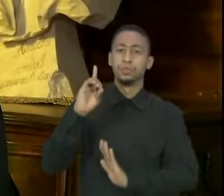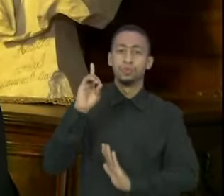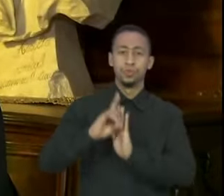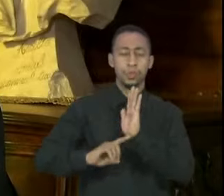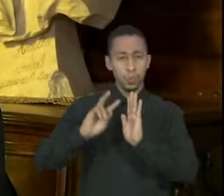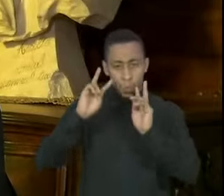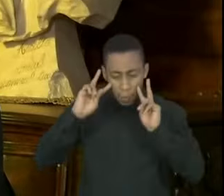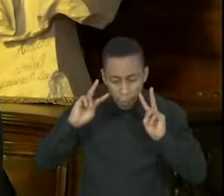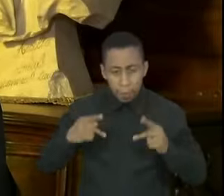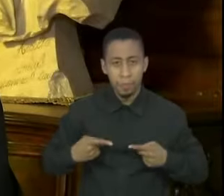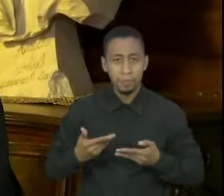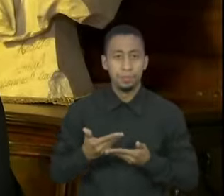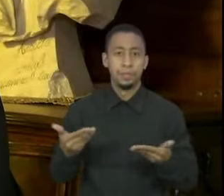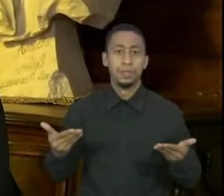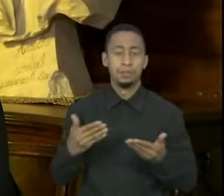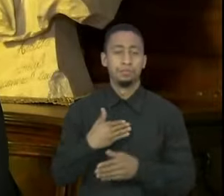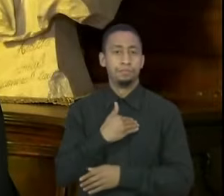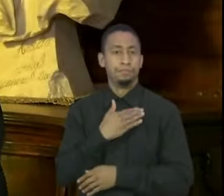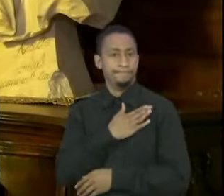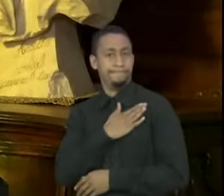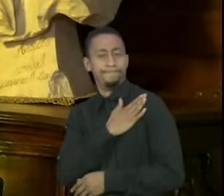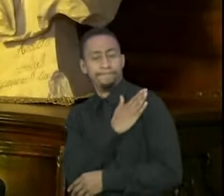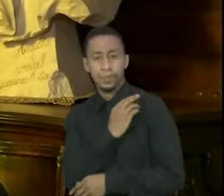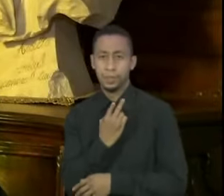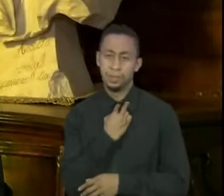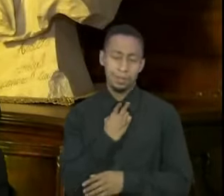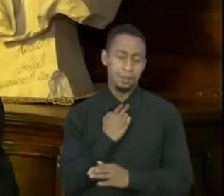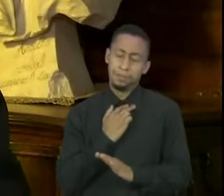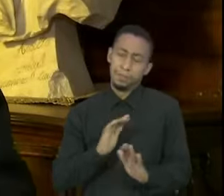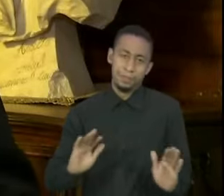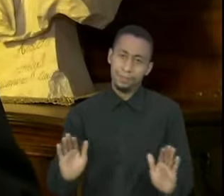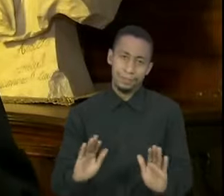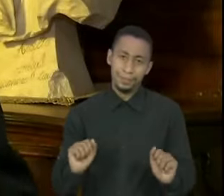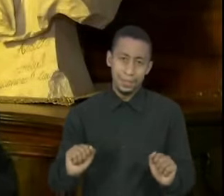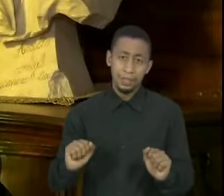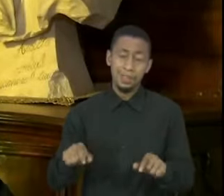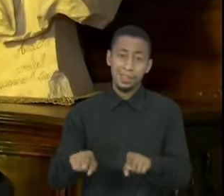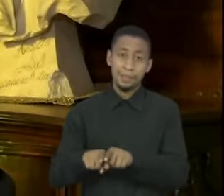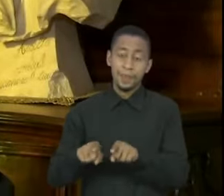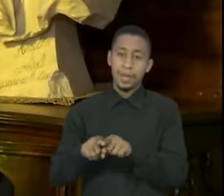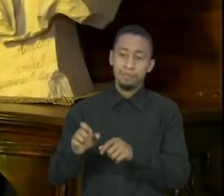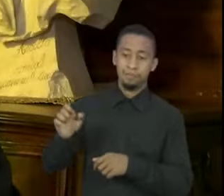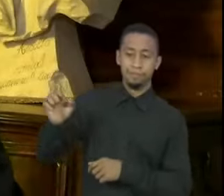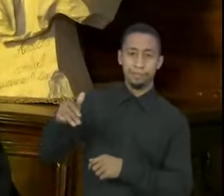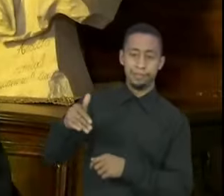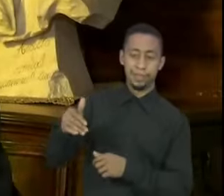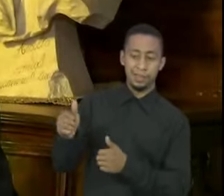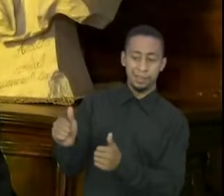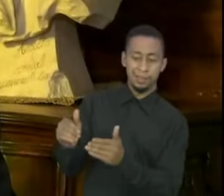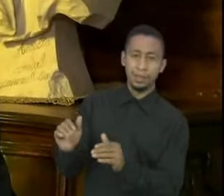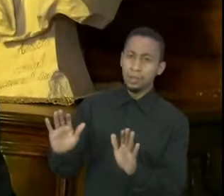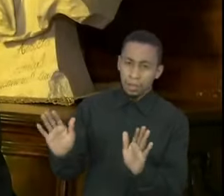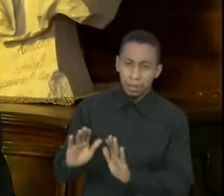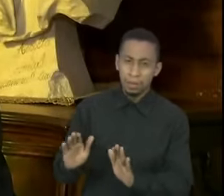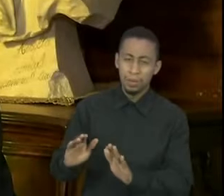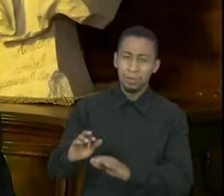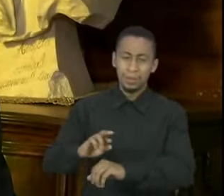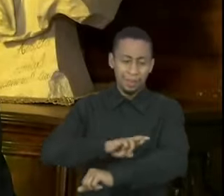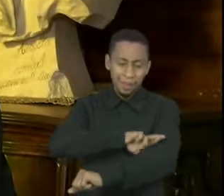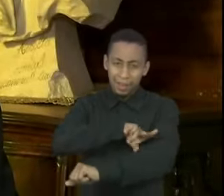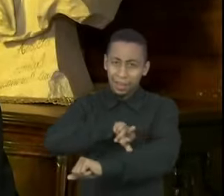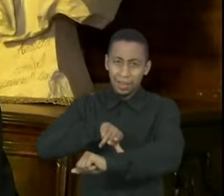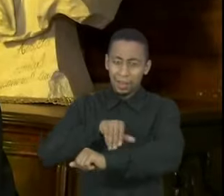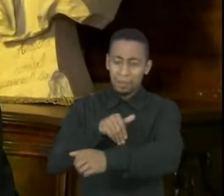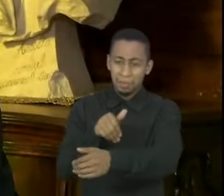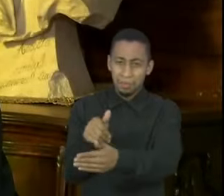por isso não deve ser discriminada não deve ser subestimada por causa da sua raça da cor